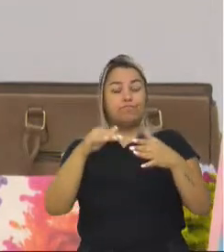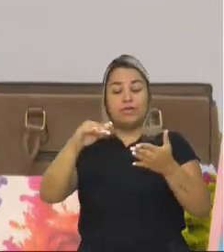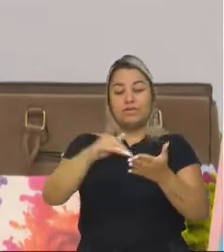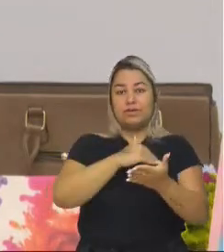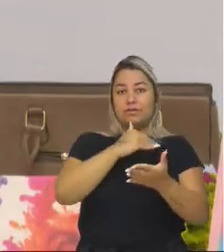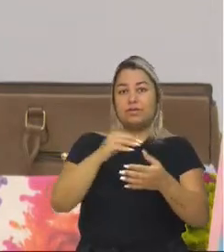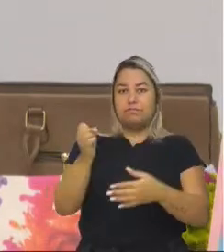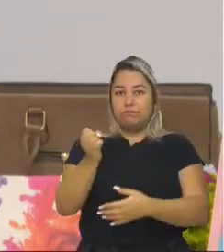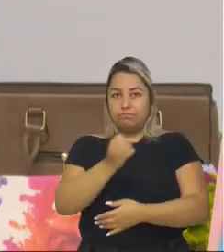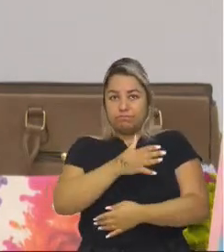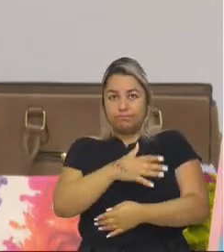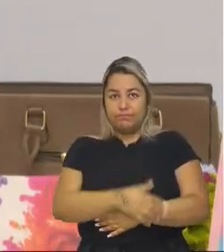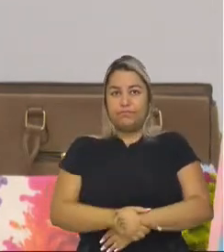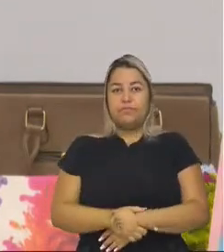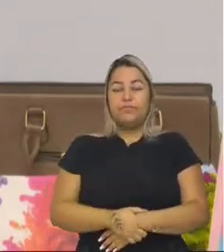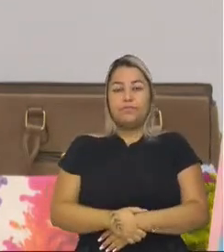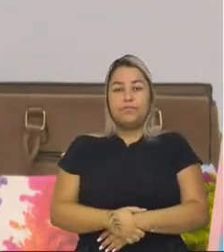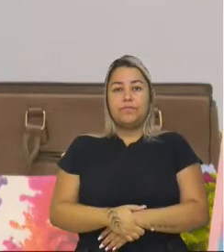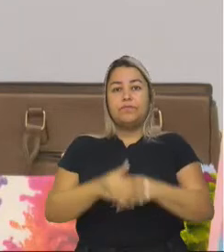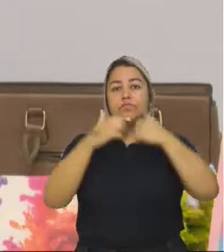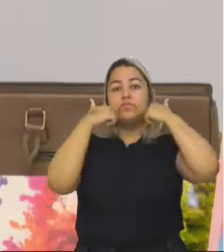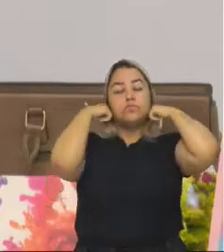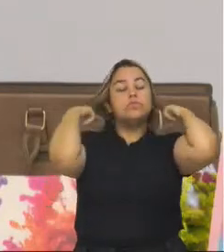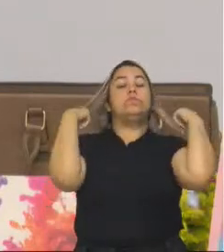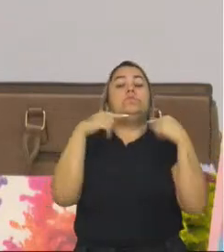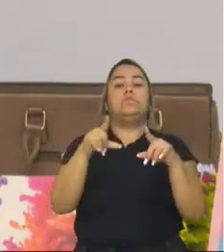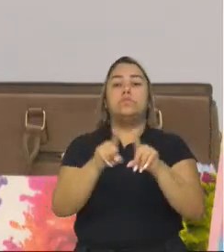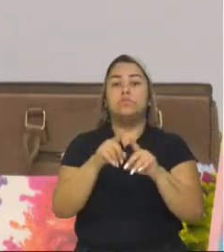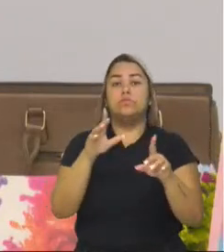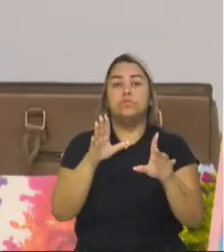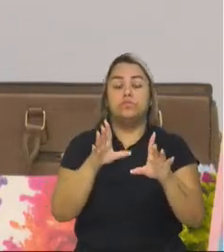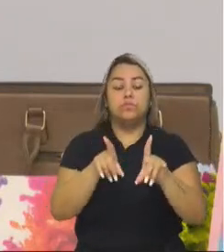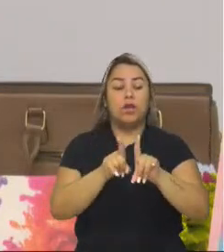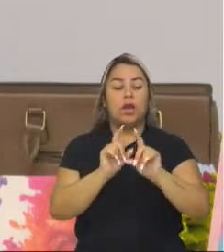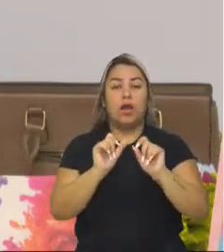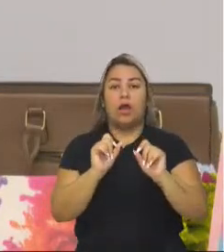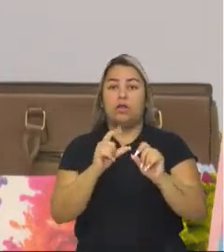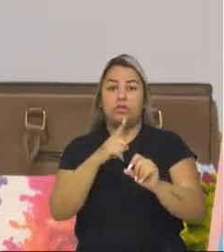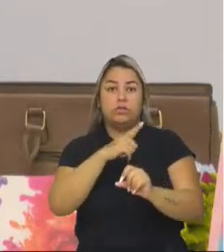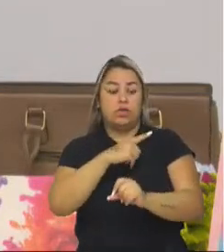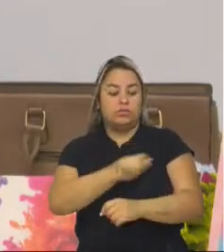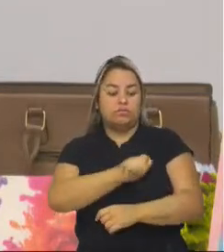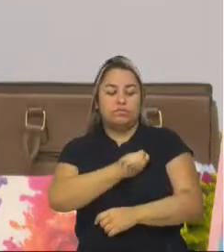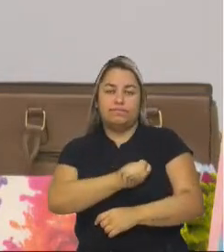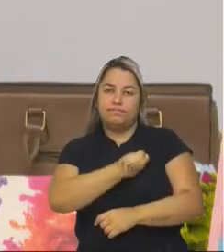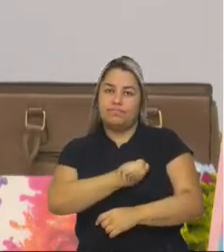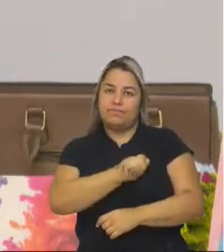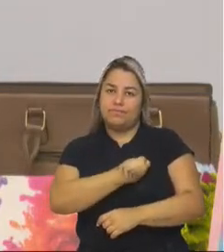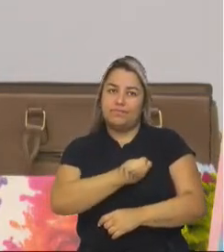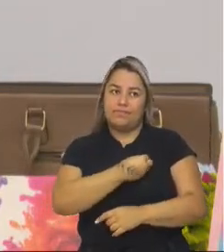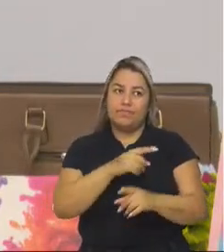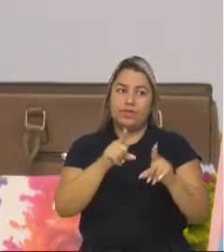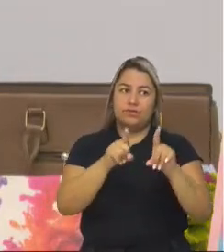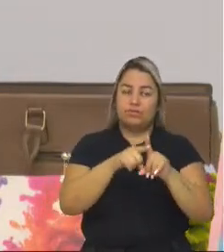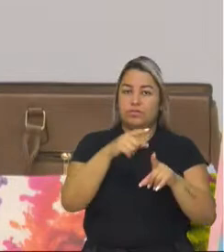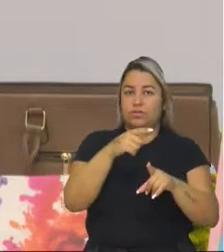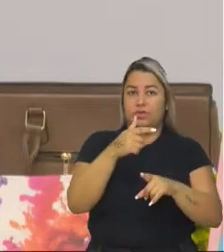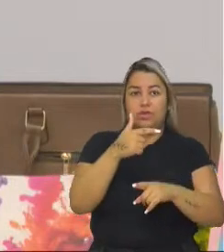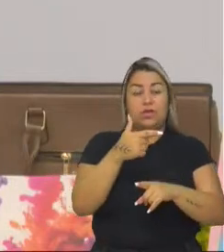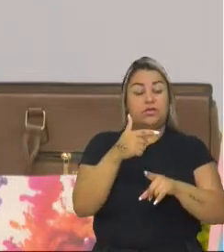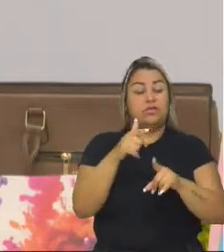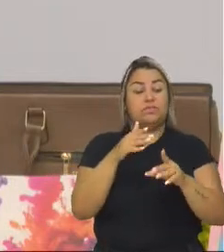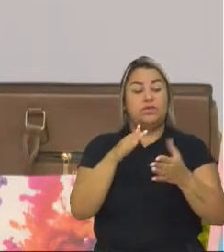nova. Então, a gente só passou a existir, de fato, mesmo que o decreto tenha saído dia 1º, no dia 24. E aí começaram as nomeações